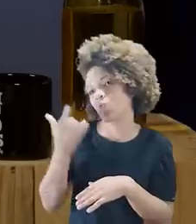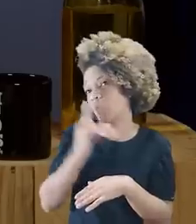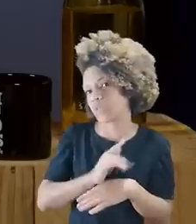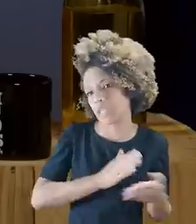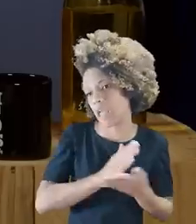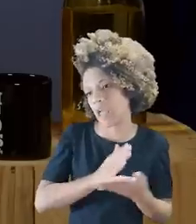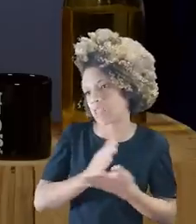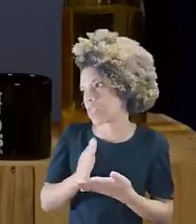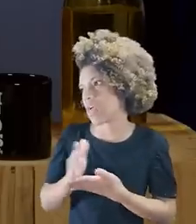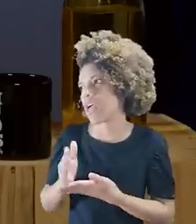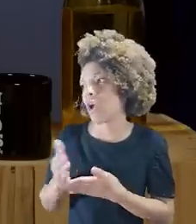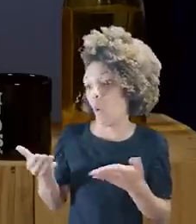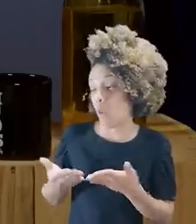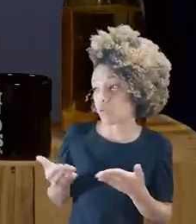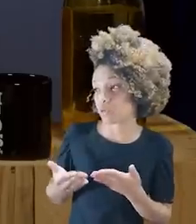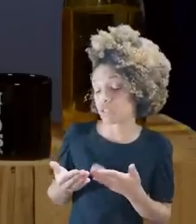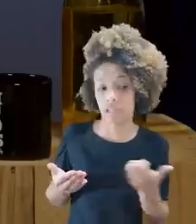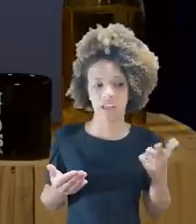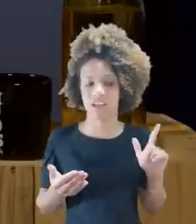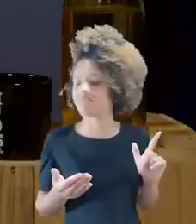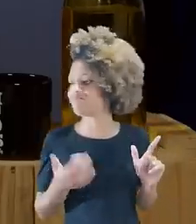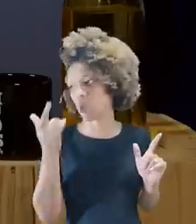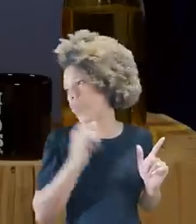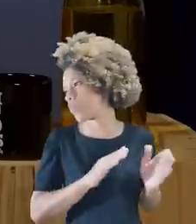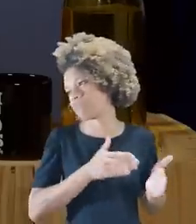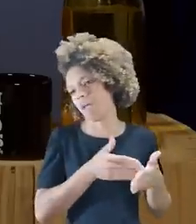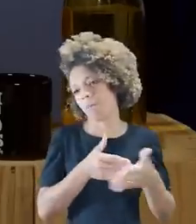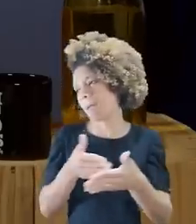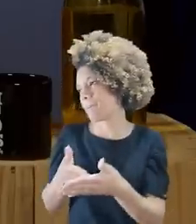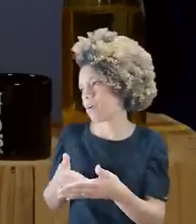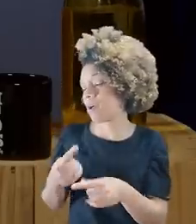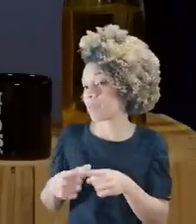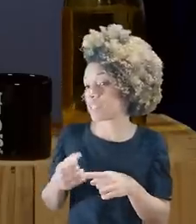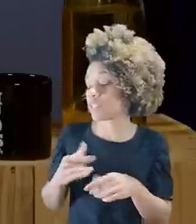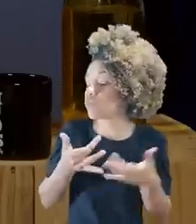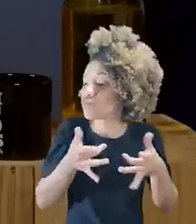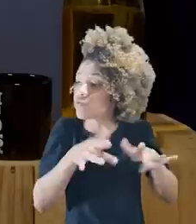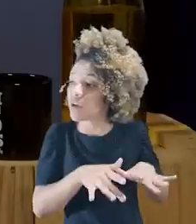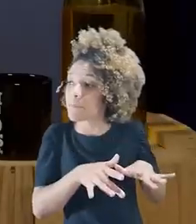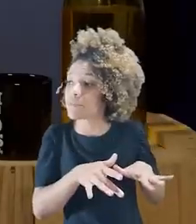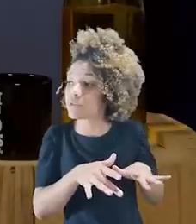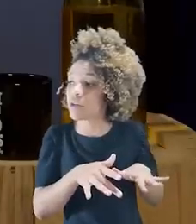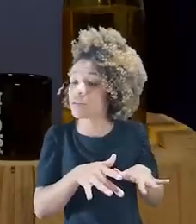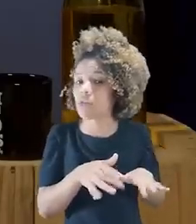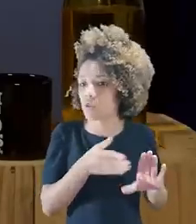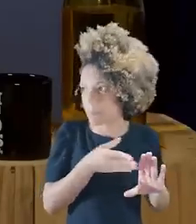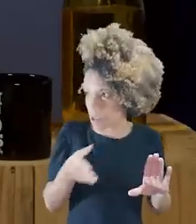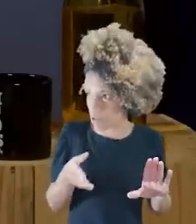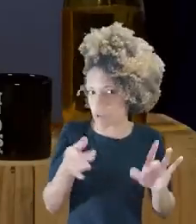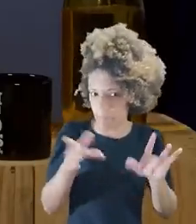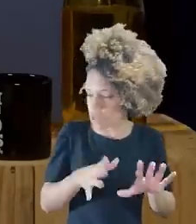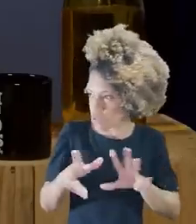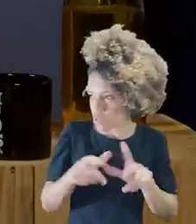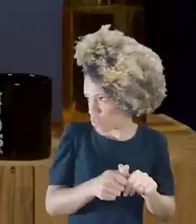tanta coisa que eu realizo realizei até hoje na minha vida se eu não tivesse abandonado na época que eu abandonei